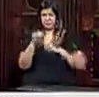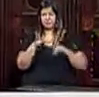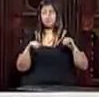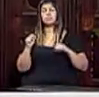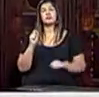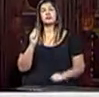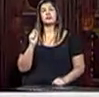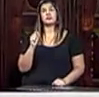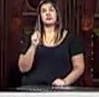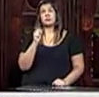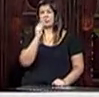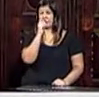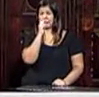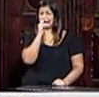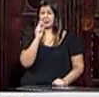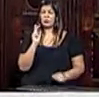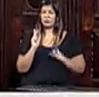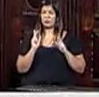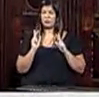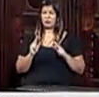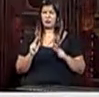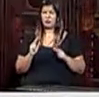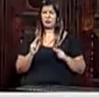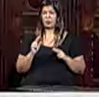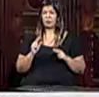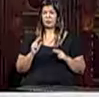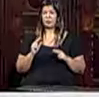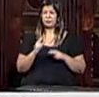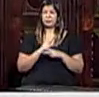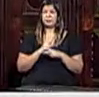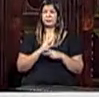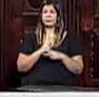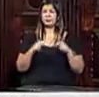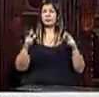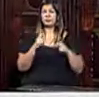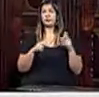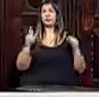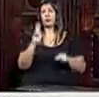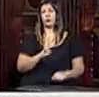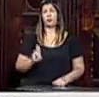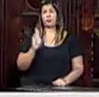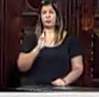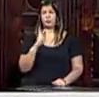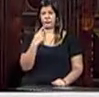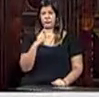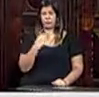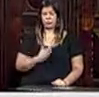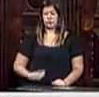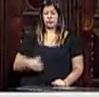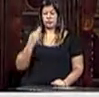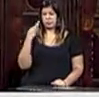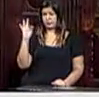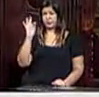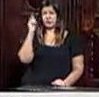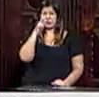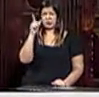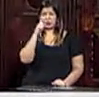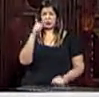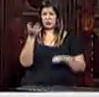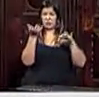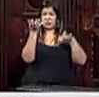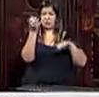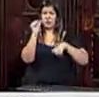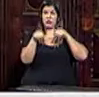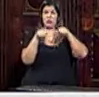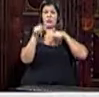como bode expiatório para que a União possa aprovar no Congresso Nacional as